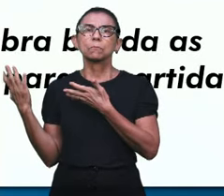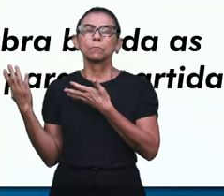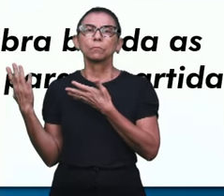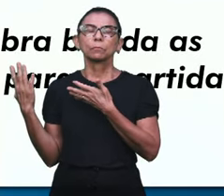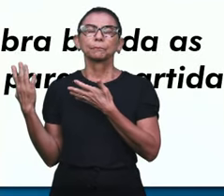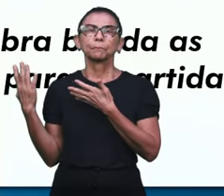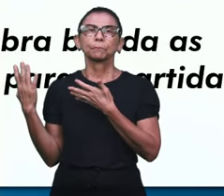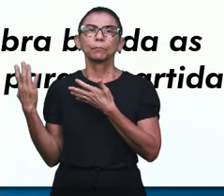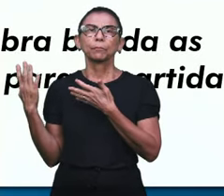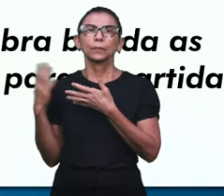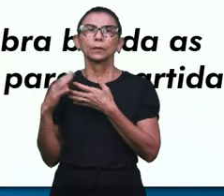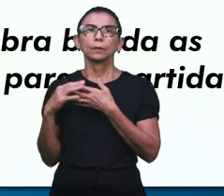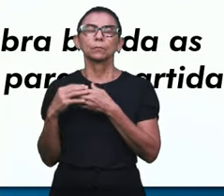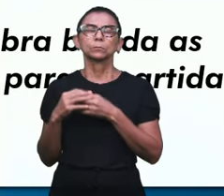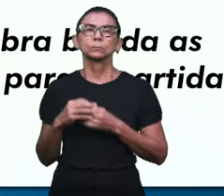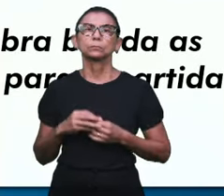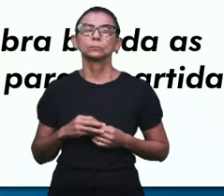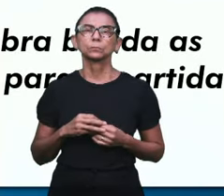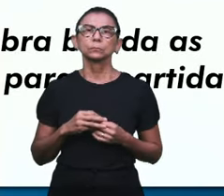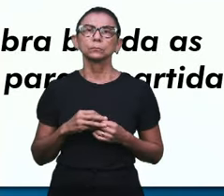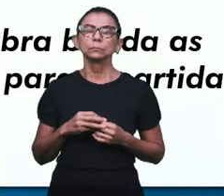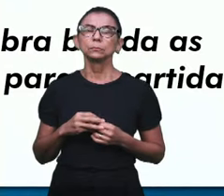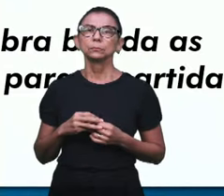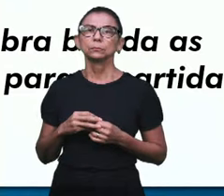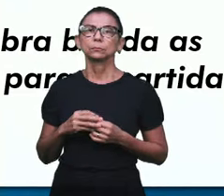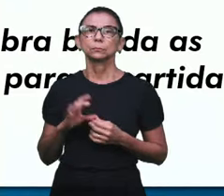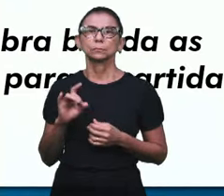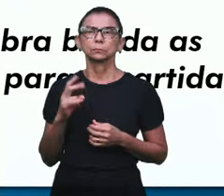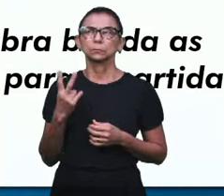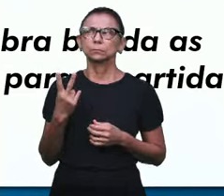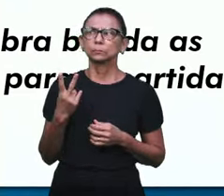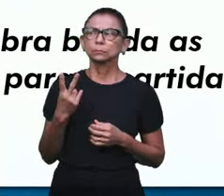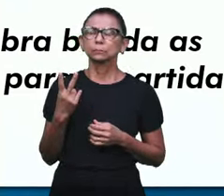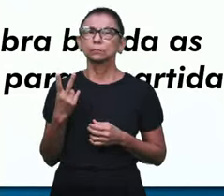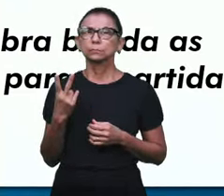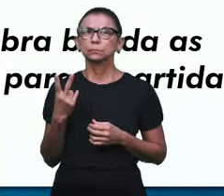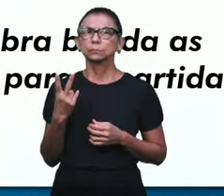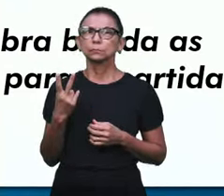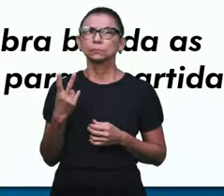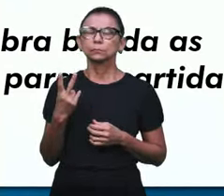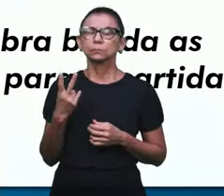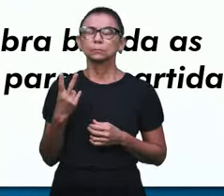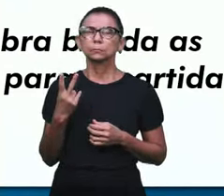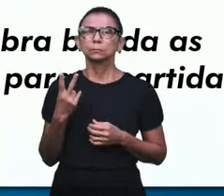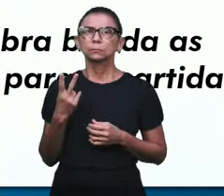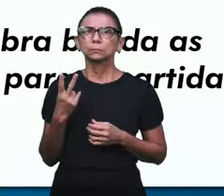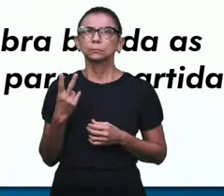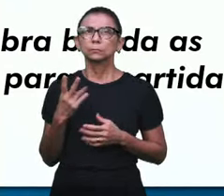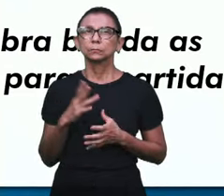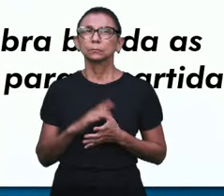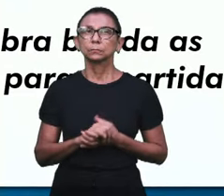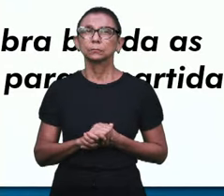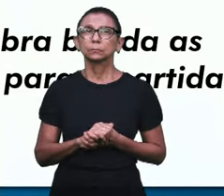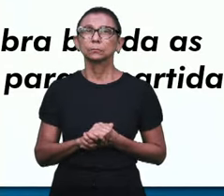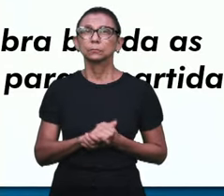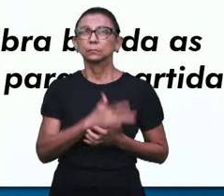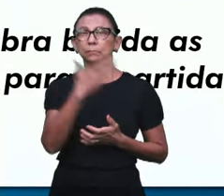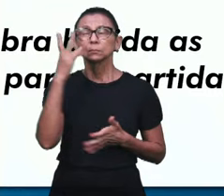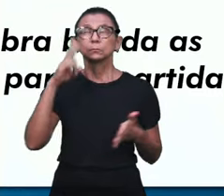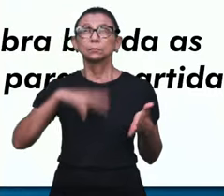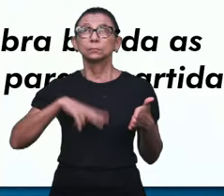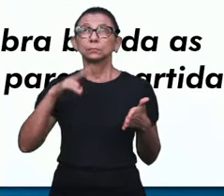duas. A gente fala duas aqui e divulga. Não, só põe duas. Então vamos lá. Sabe por quê? Que a turma lê tanto que depois não bota